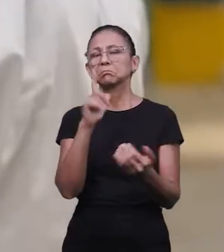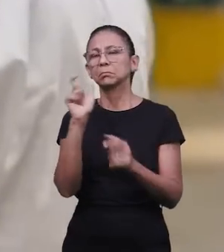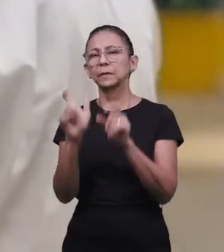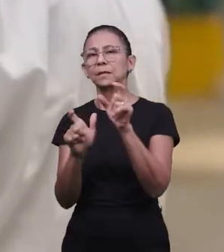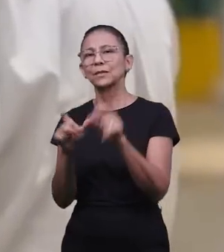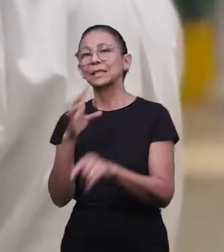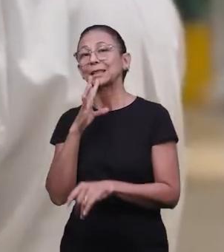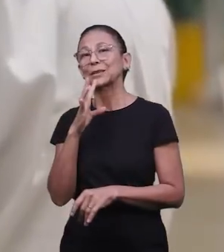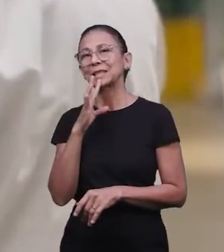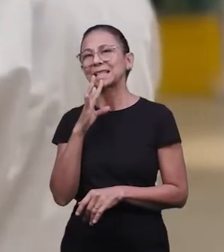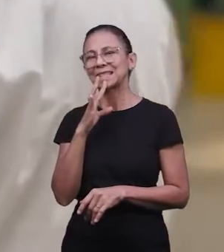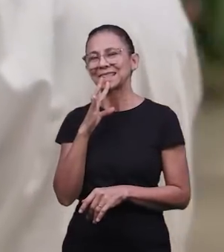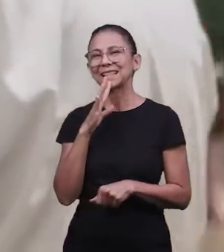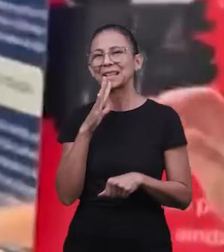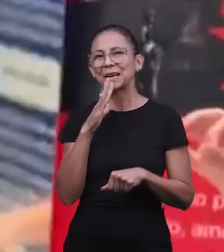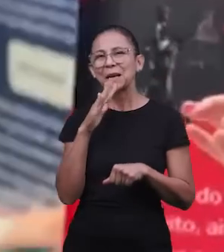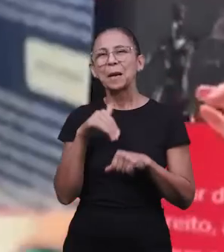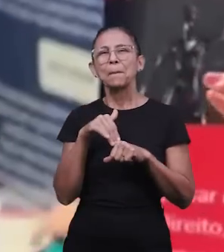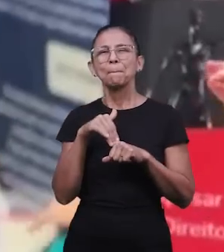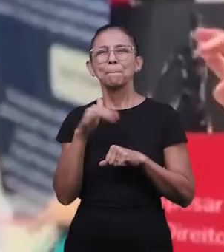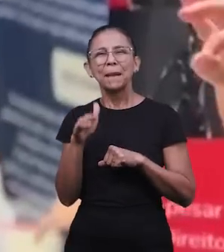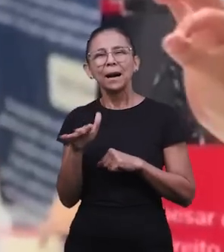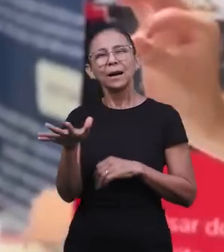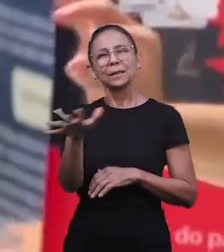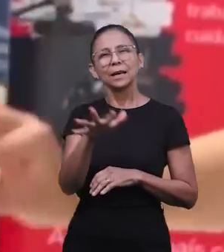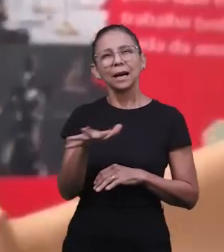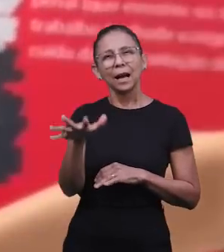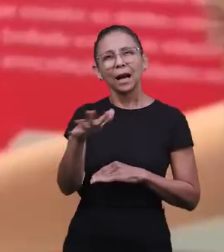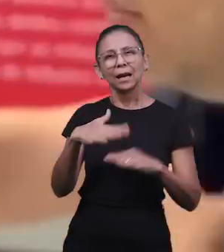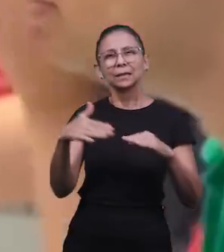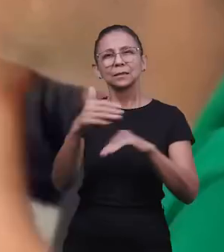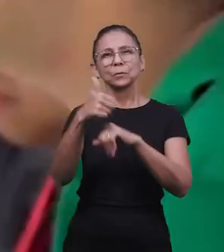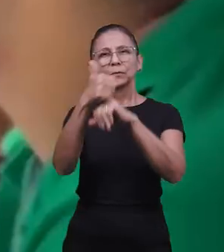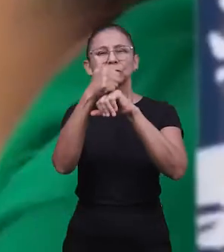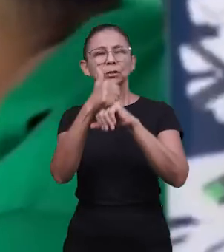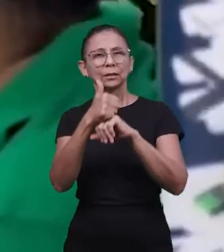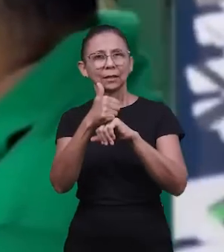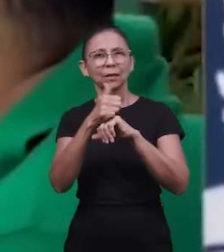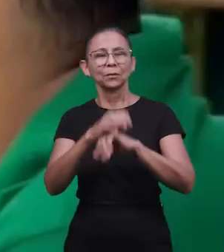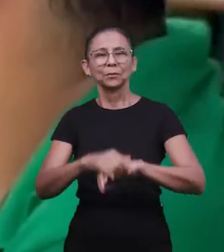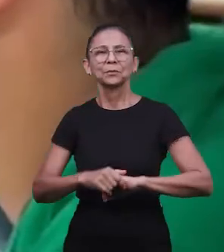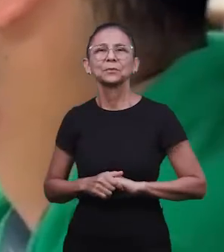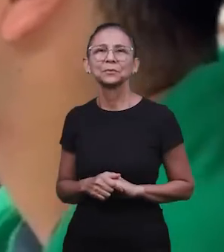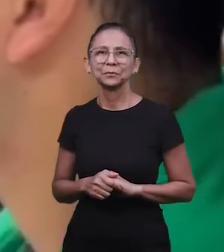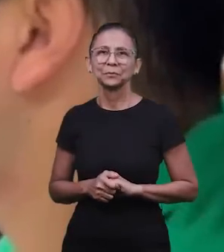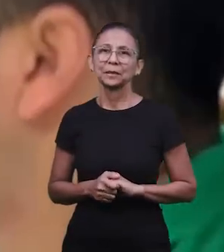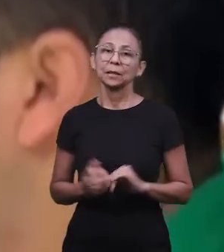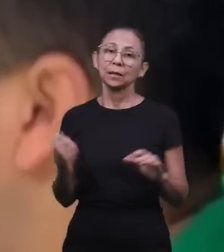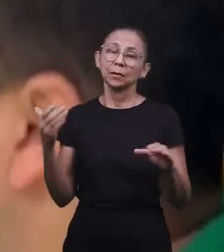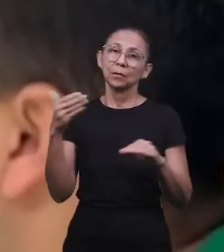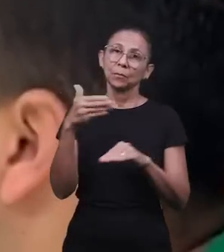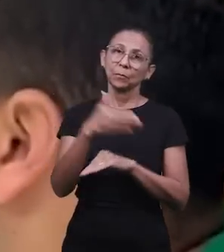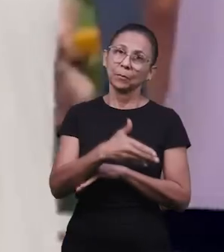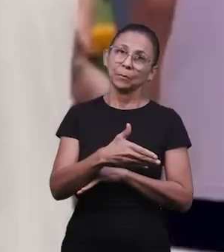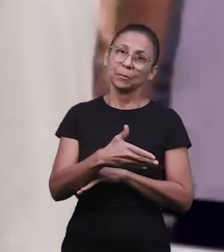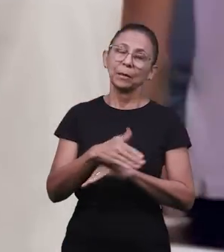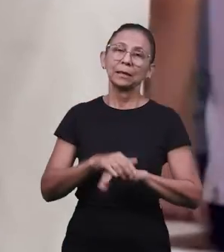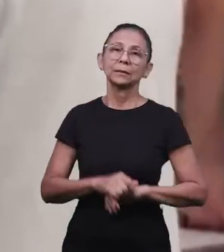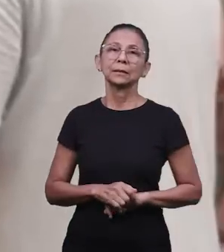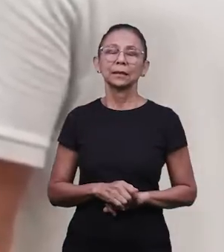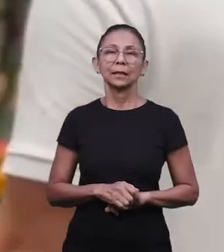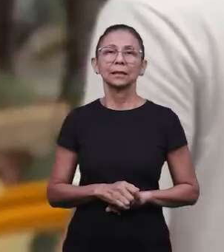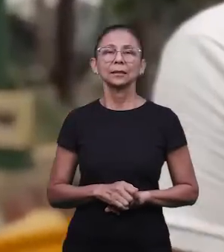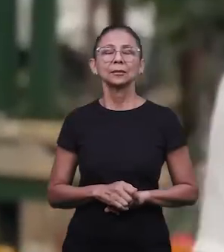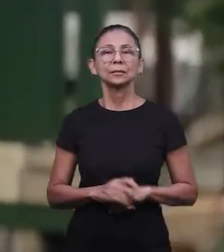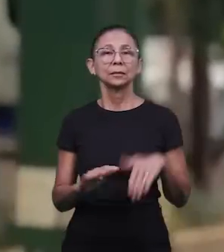queiram conhecer um pouquinho mais acerca dessas áreas, suas possibilidades de atuação e ingresso no mercado de trabalho.